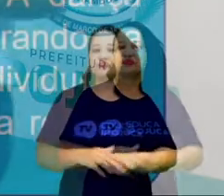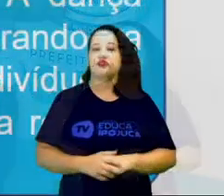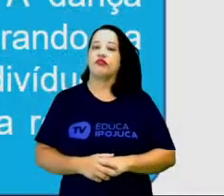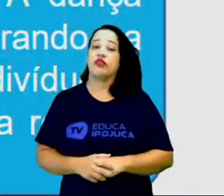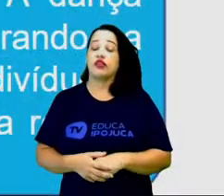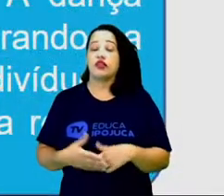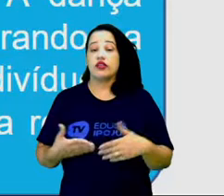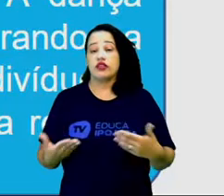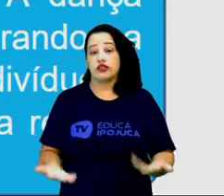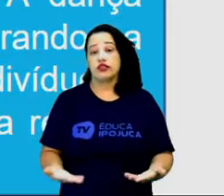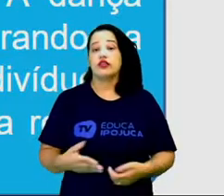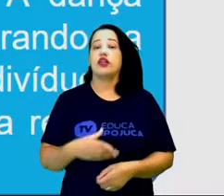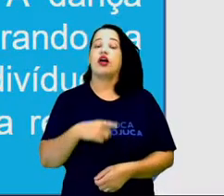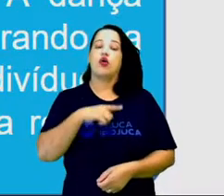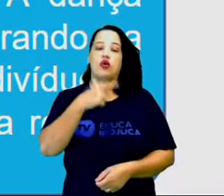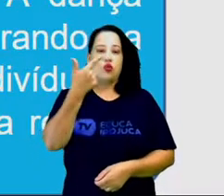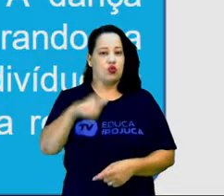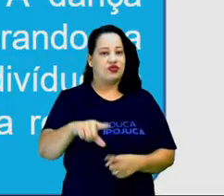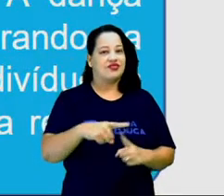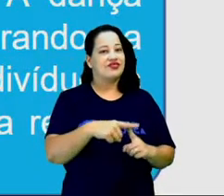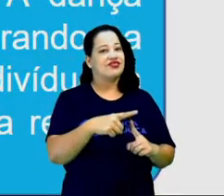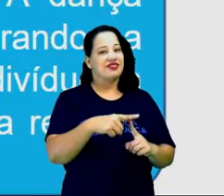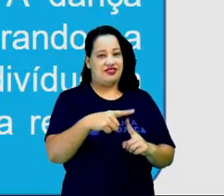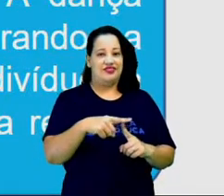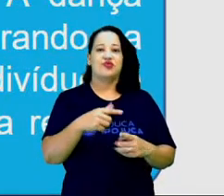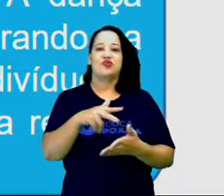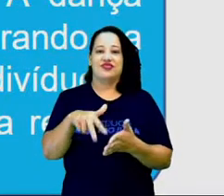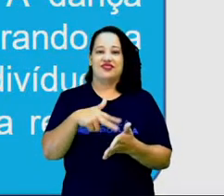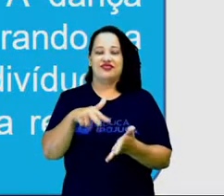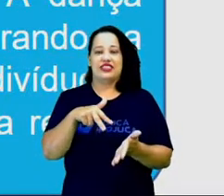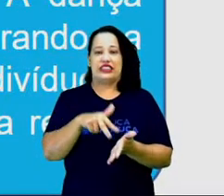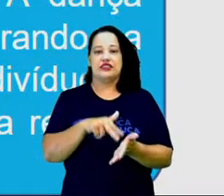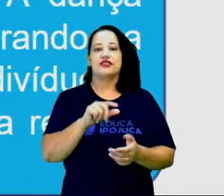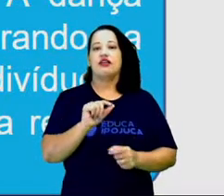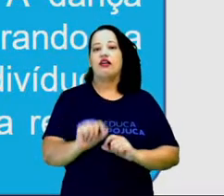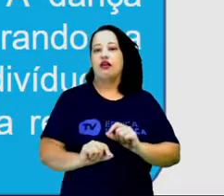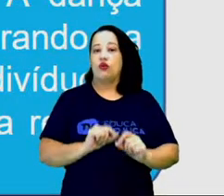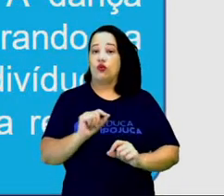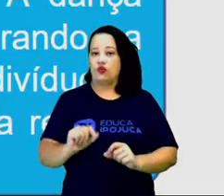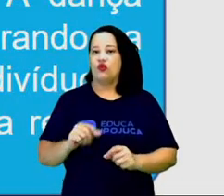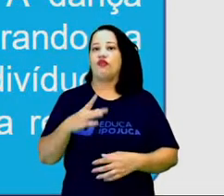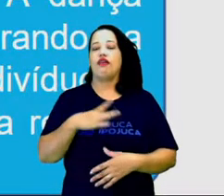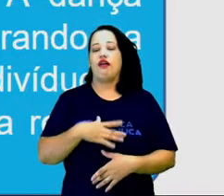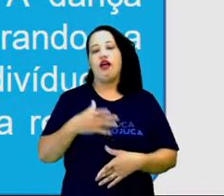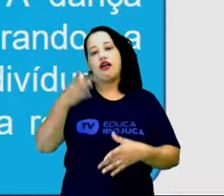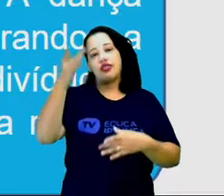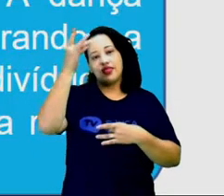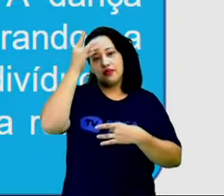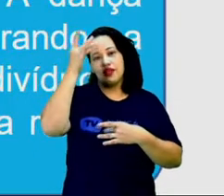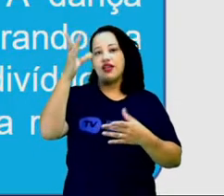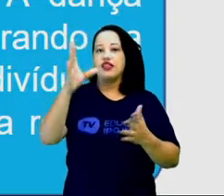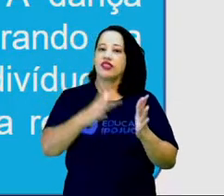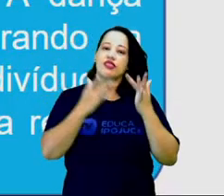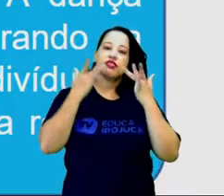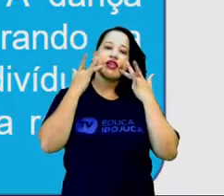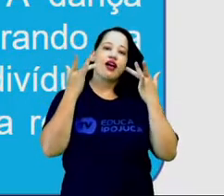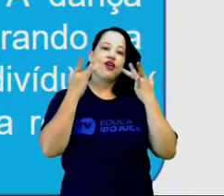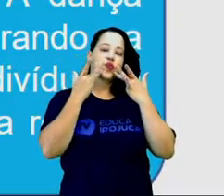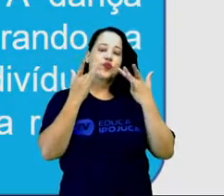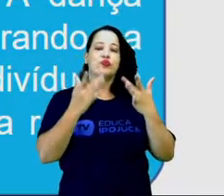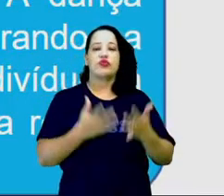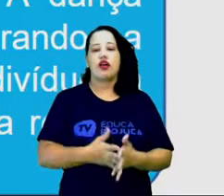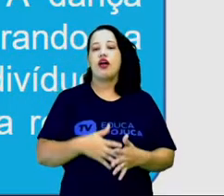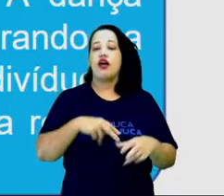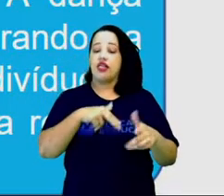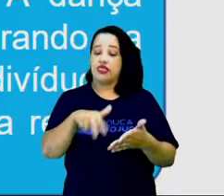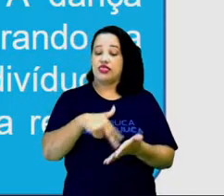Olha só esse estilo de dança representado basicamente por uma interpretação teatral. A dança se manifesta de